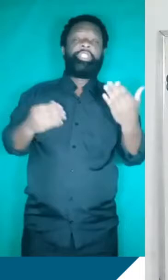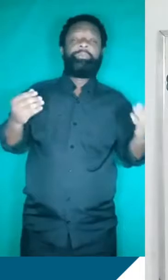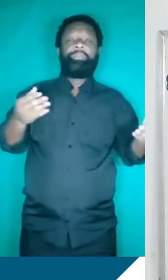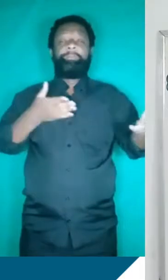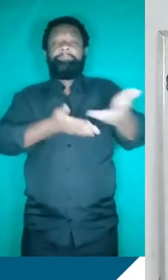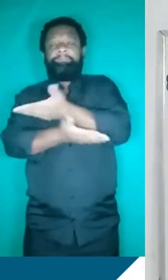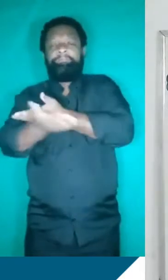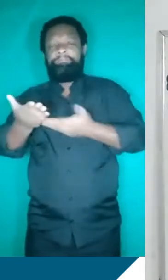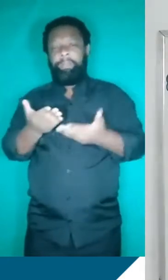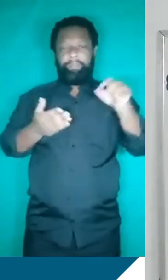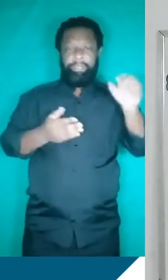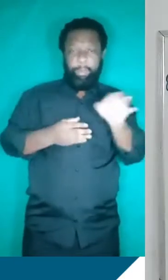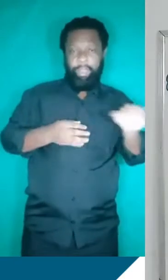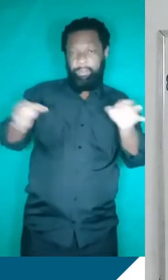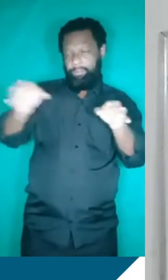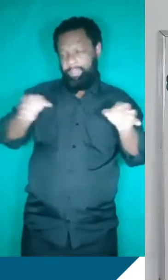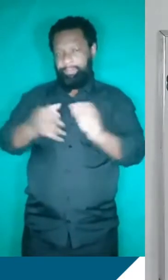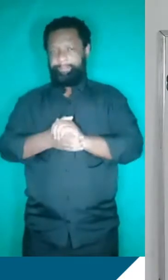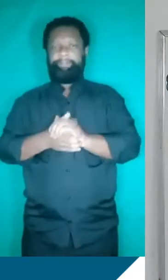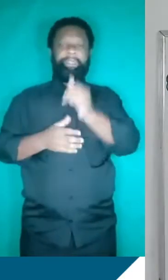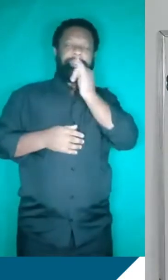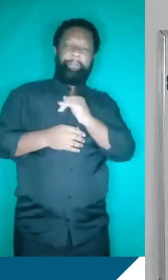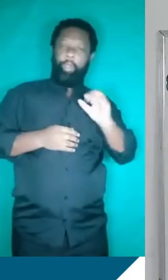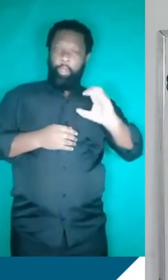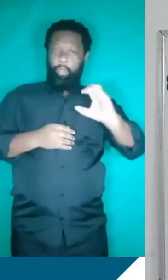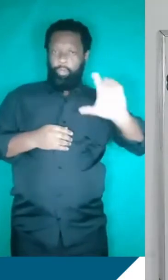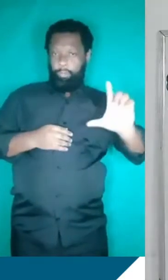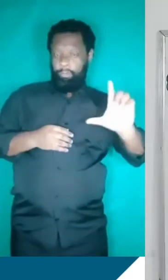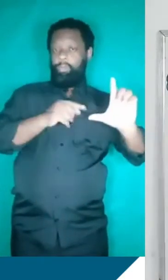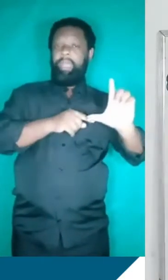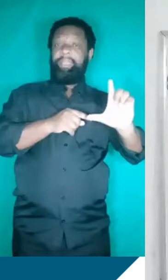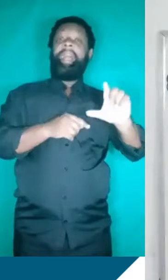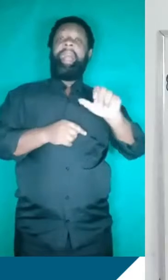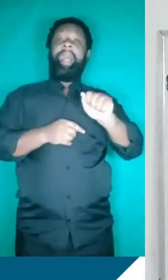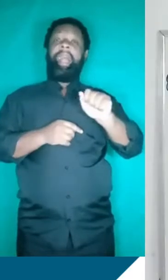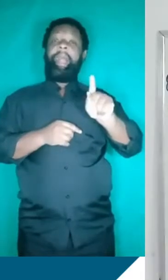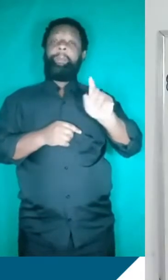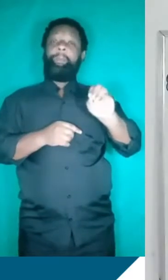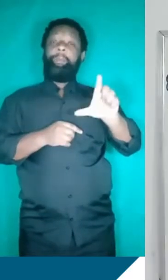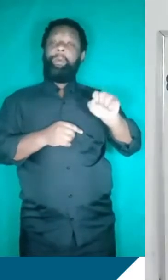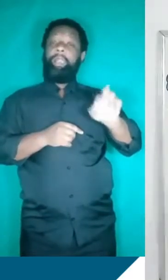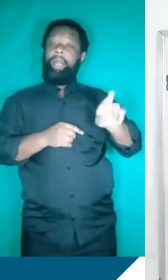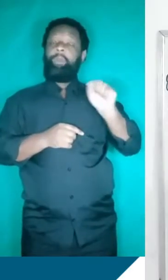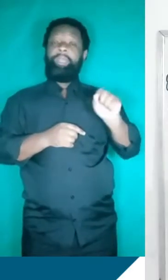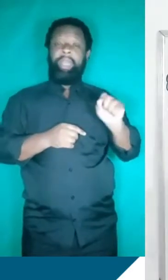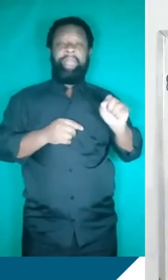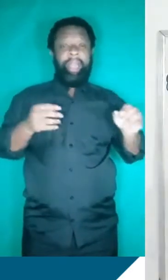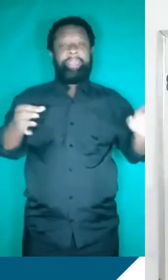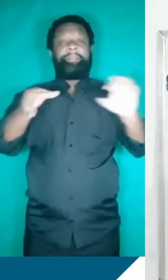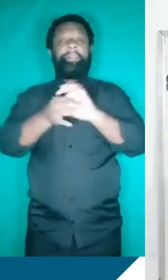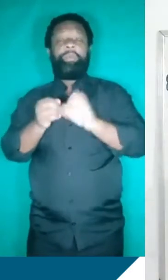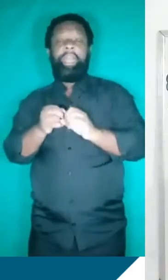se estabelece entre as moléculas. Então, no caso do cloro, nós sabemos que é uma molécula apolar. Então, o tipo de interação